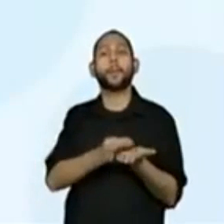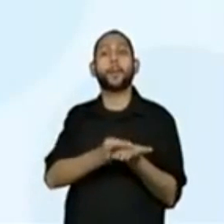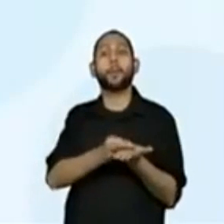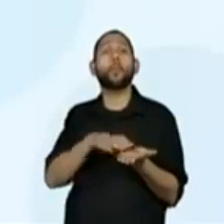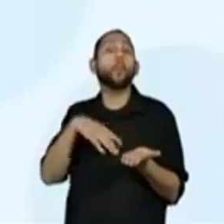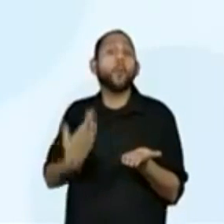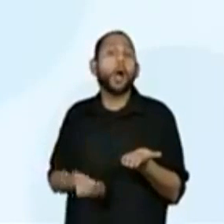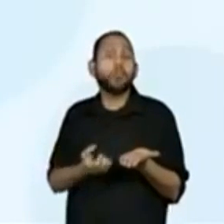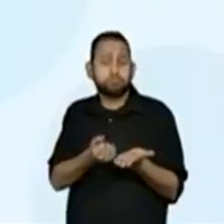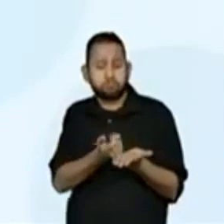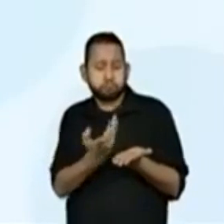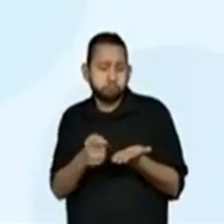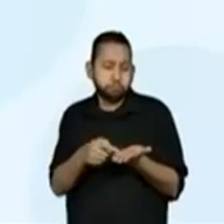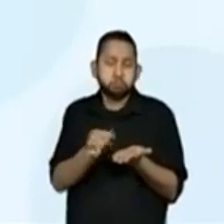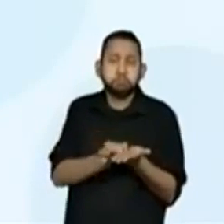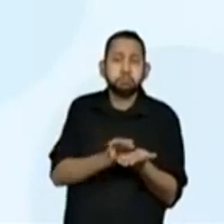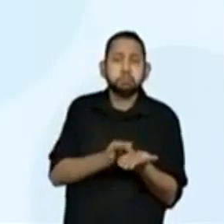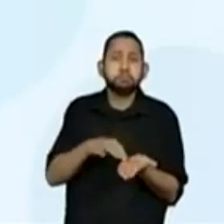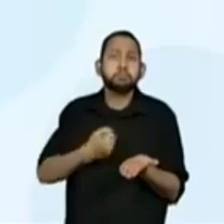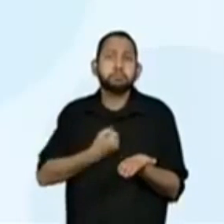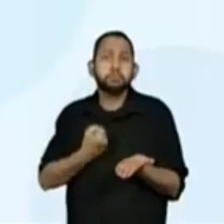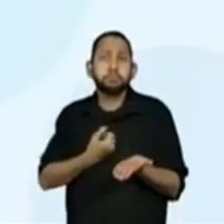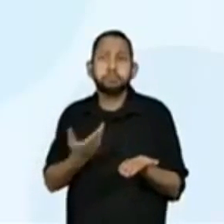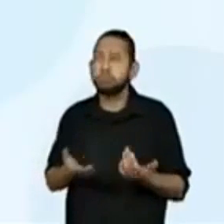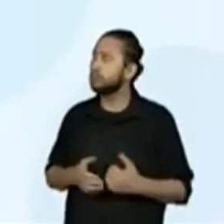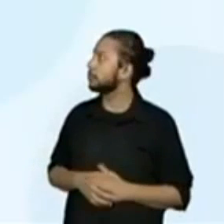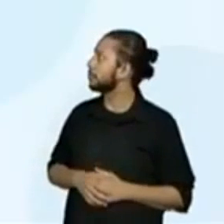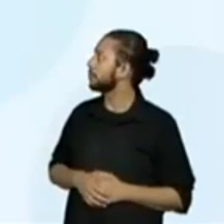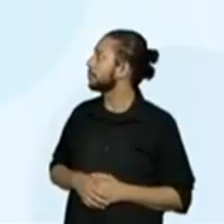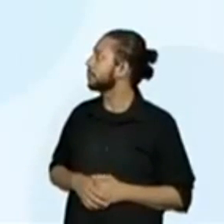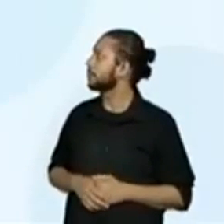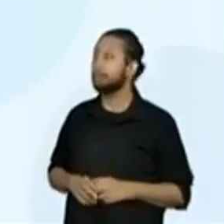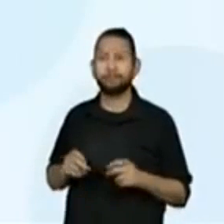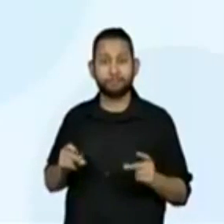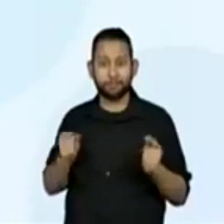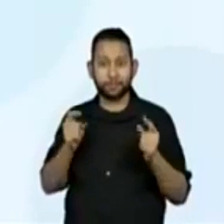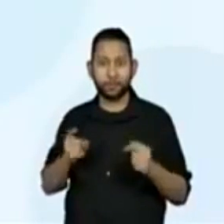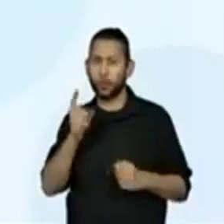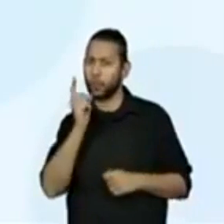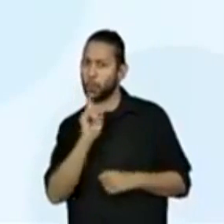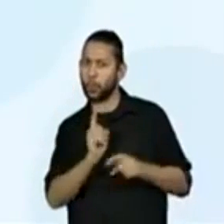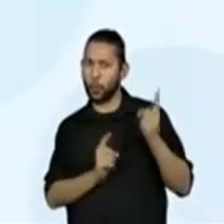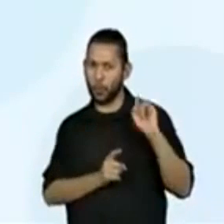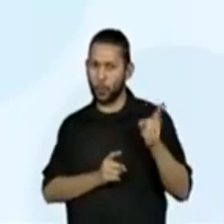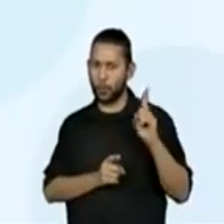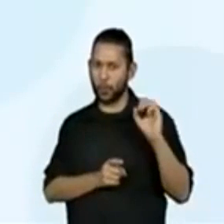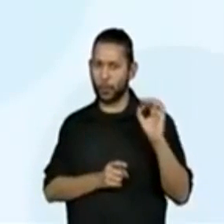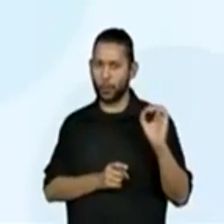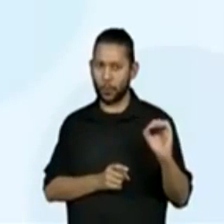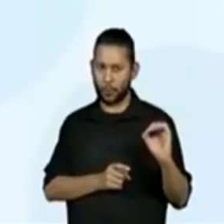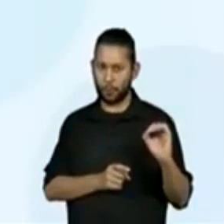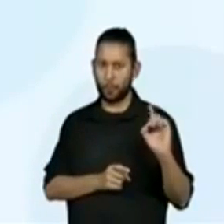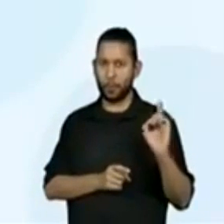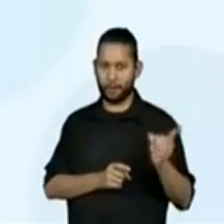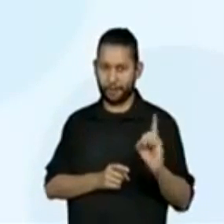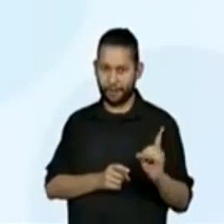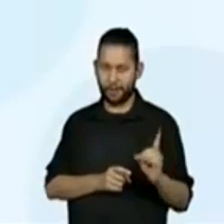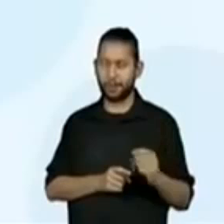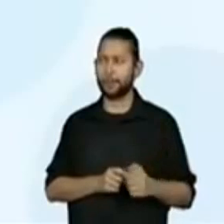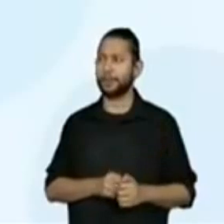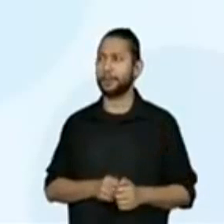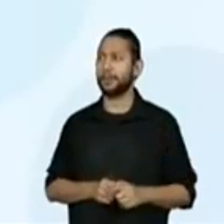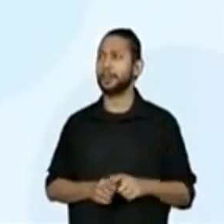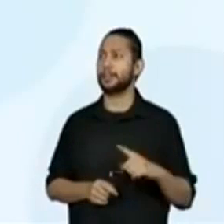aí? E aí, galerinha? Vamos? Uma de R$1? A Promara colocou